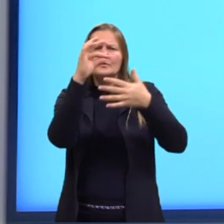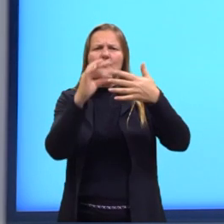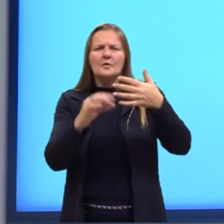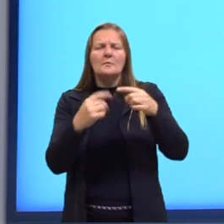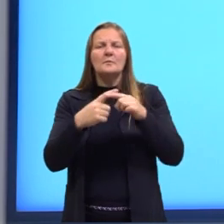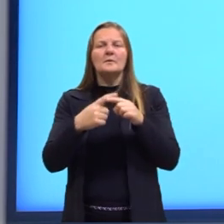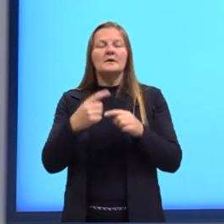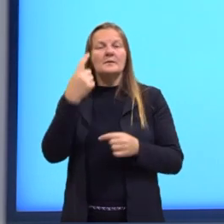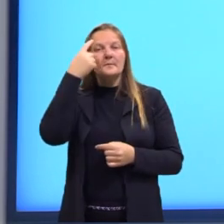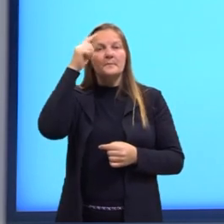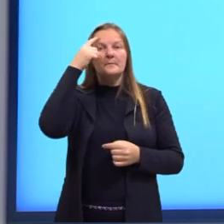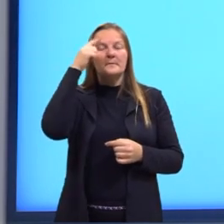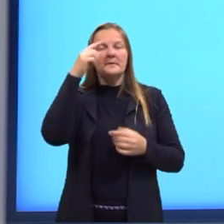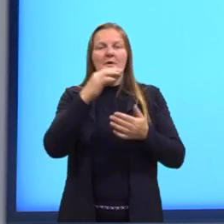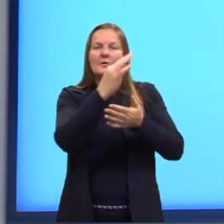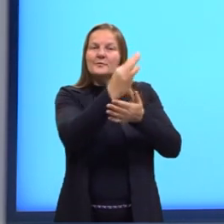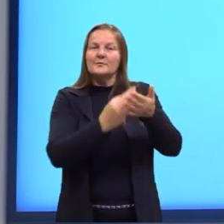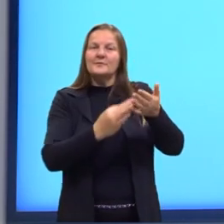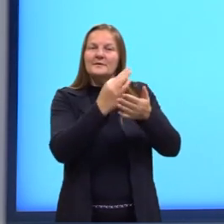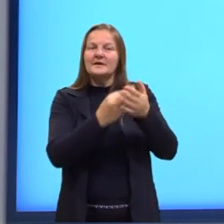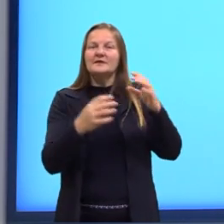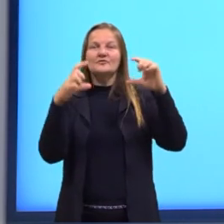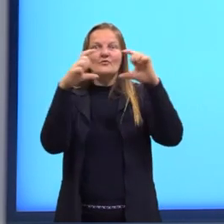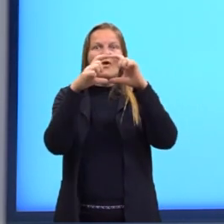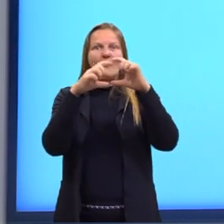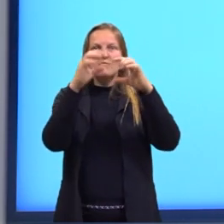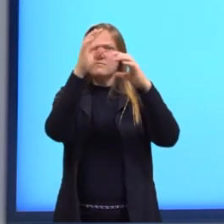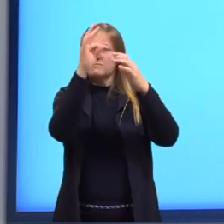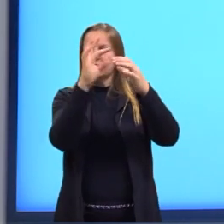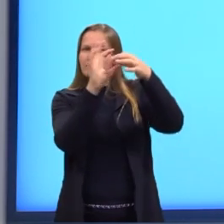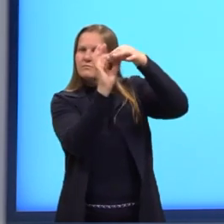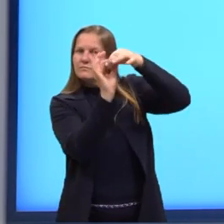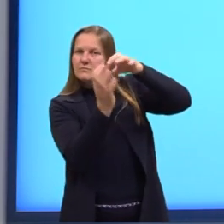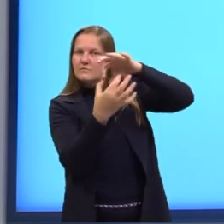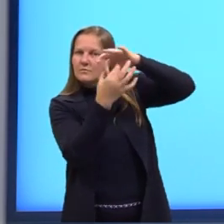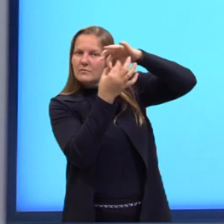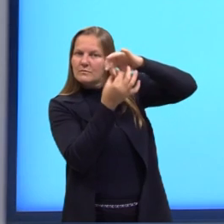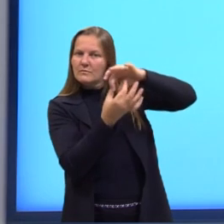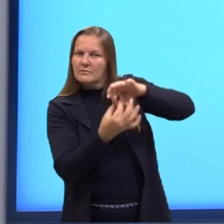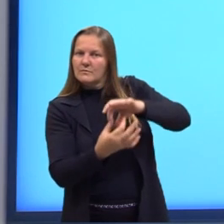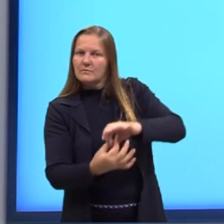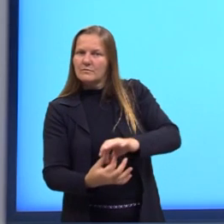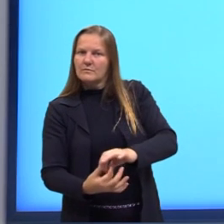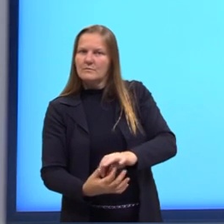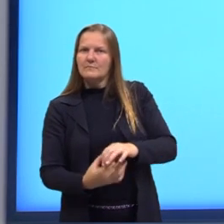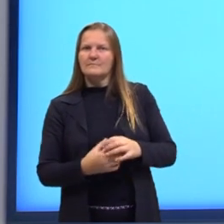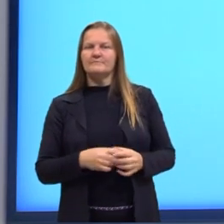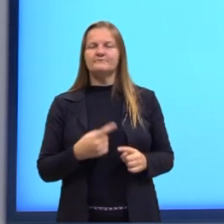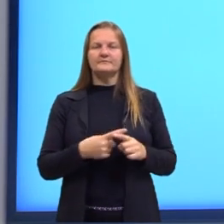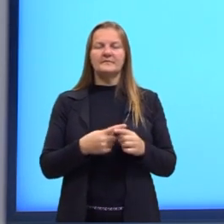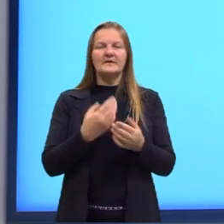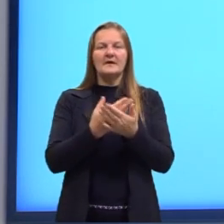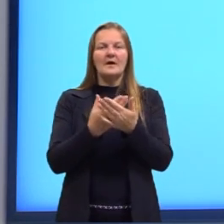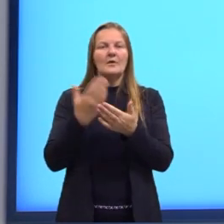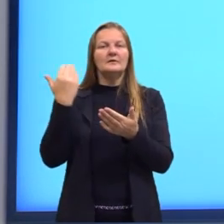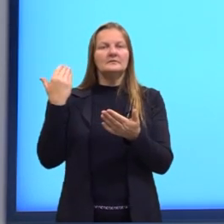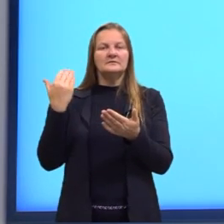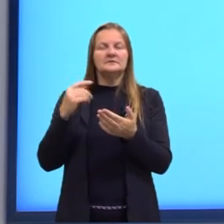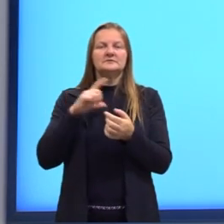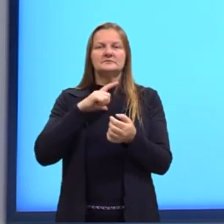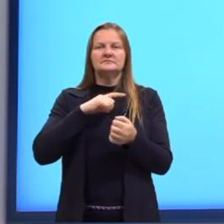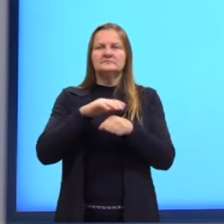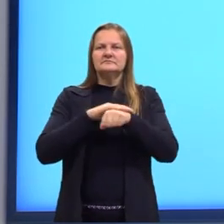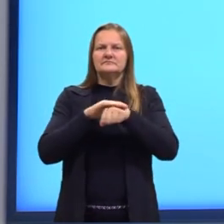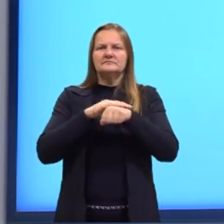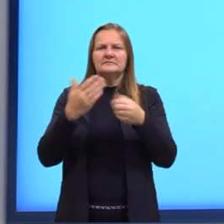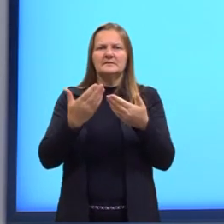causam essa ideia de que o texto é um bloco único não é um bloco inteiro na aula anterior a gente